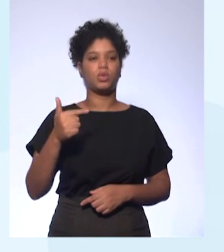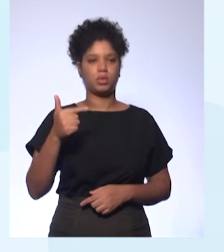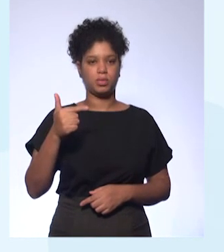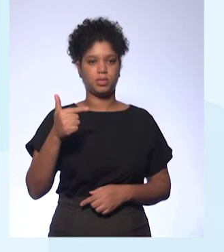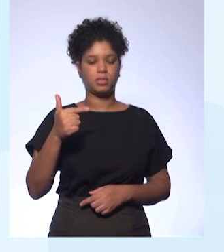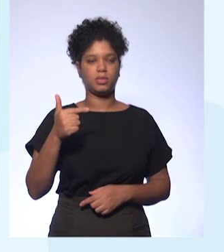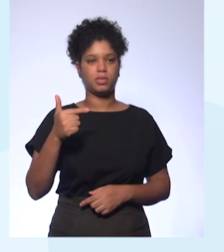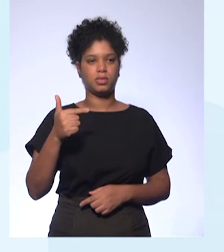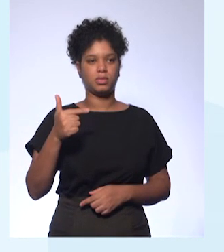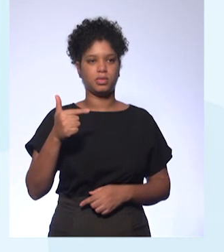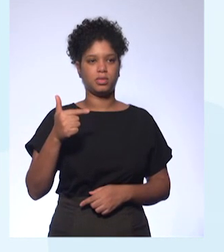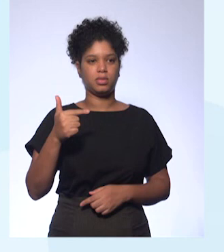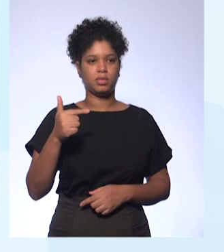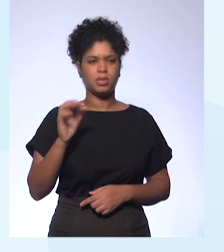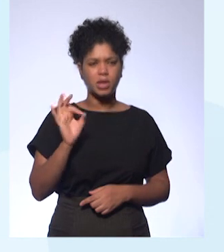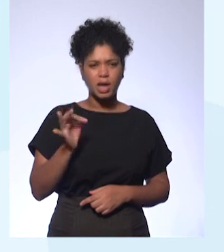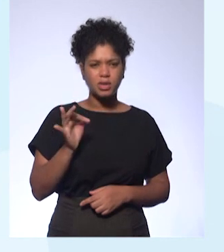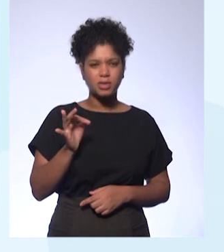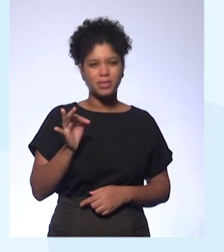192. Isso?